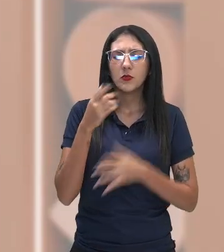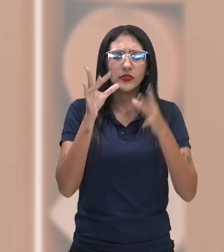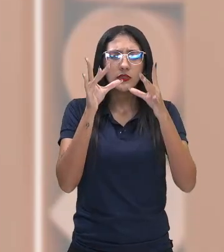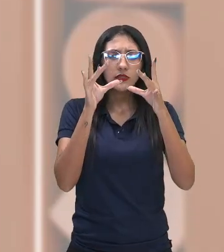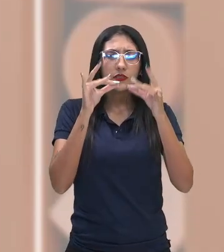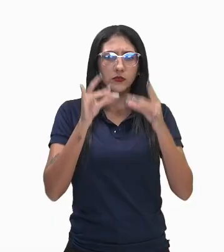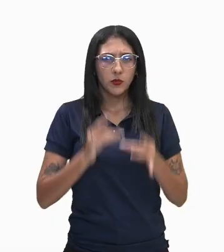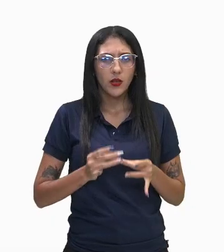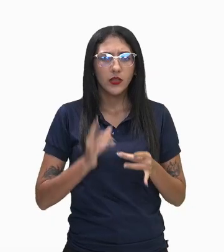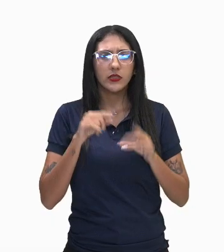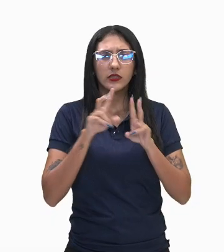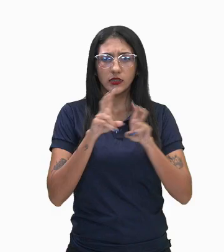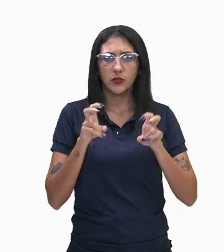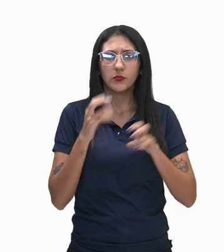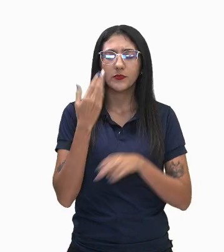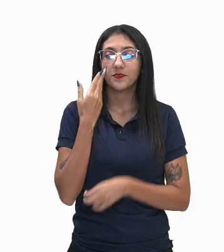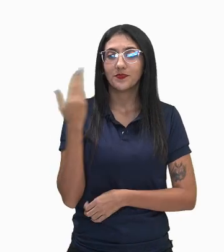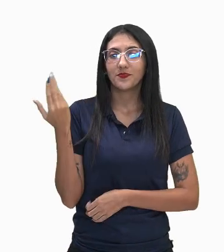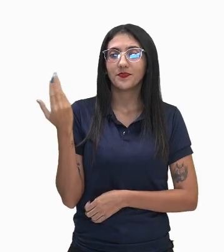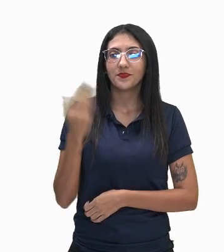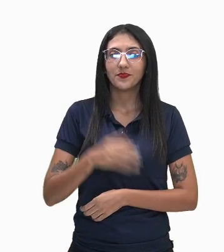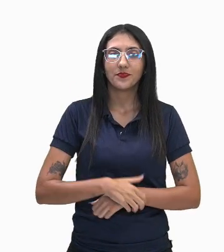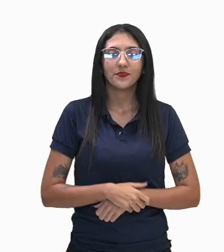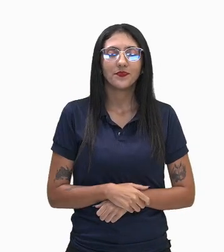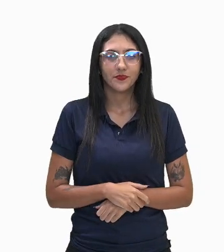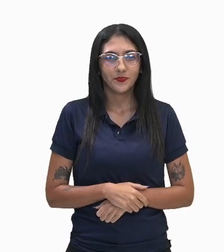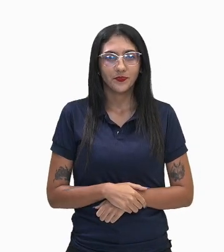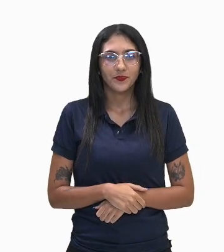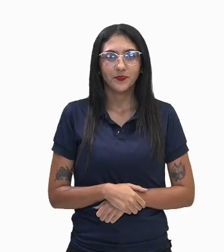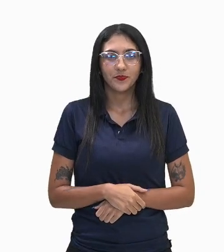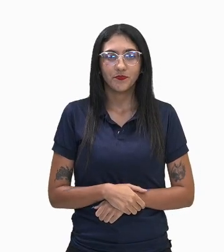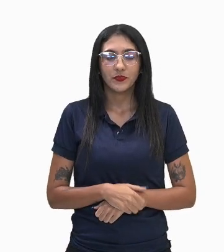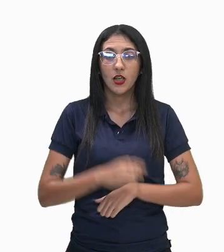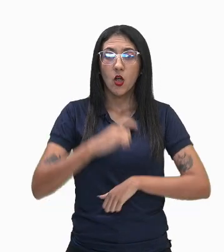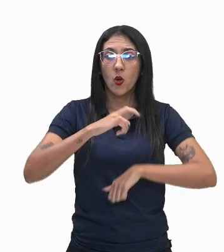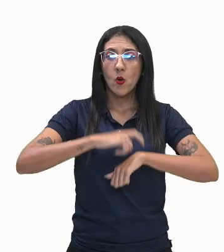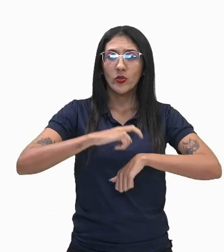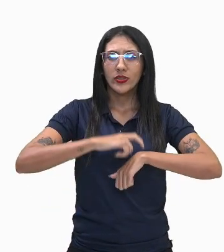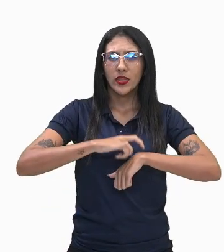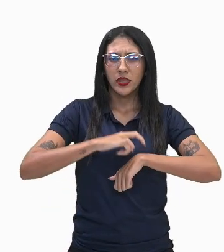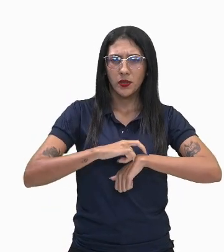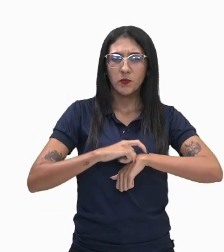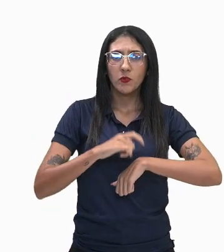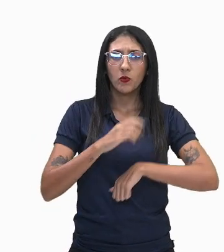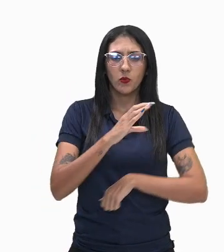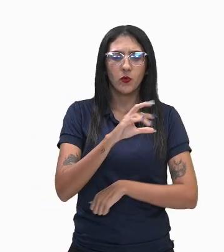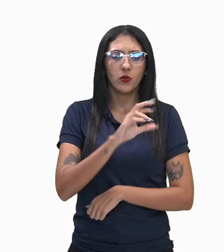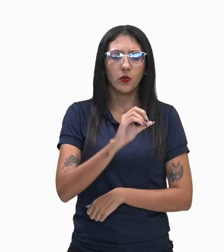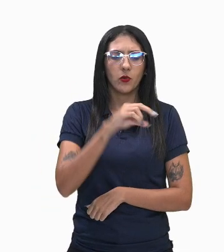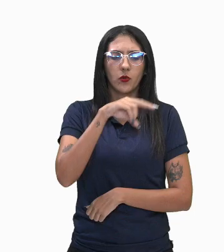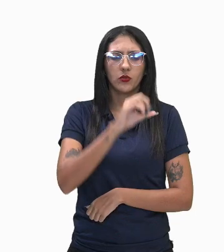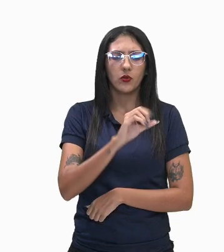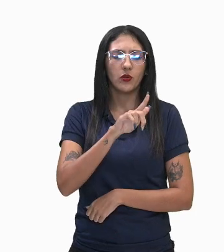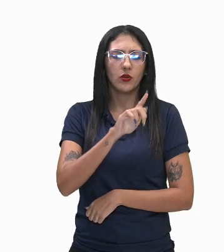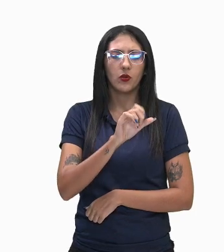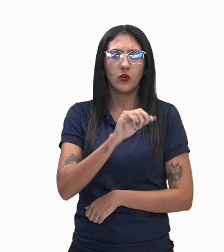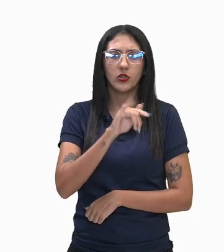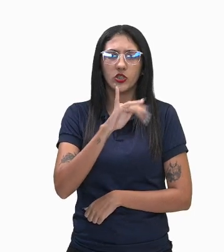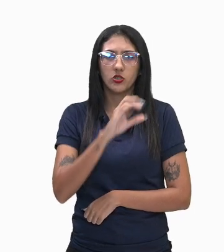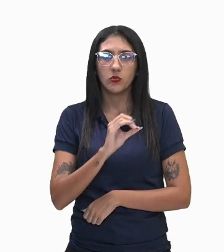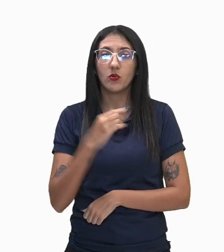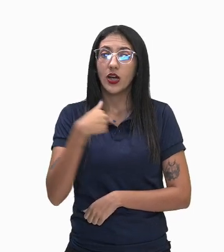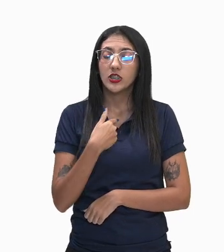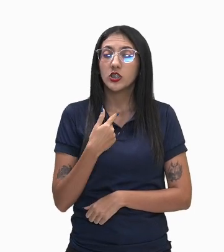do tempo cronológico. O tempo cronológico é aquele que podemos medir com